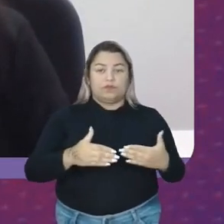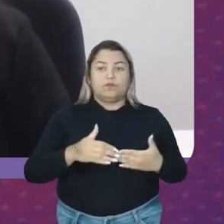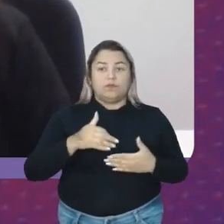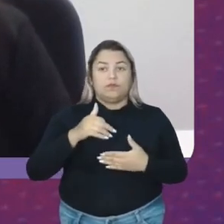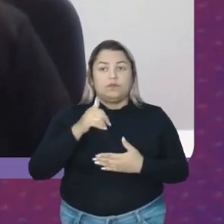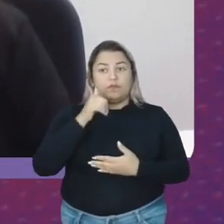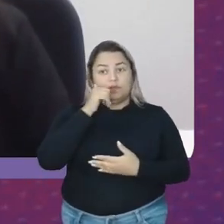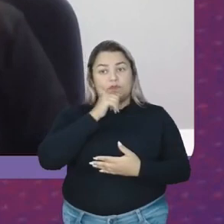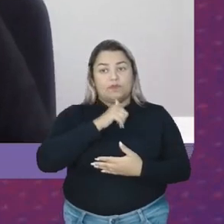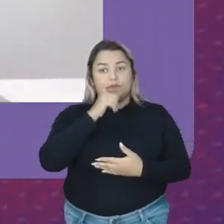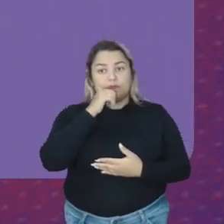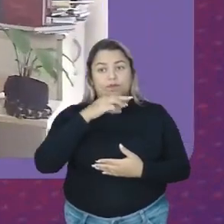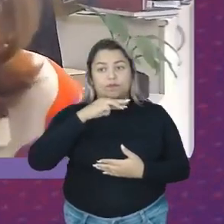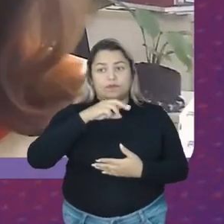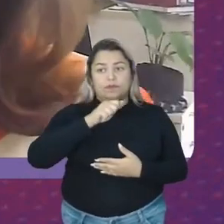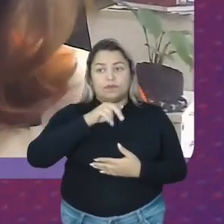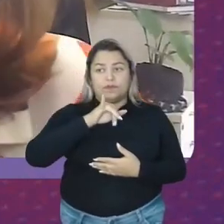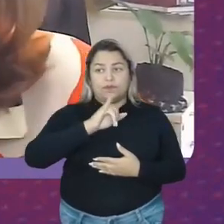Helena.